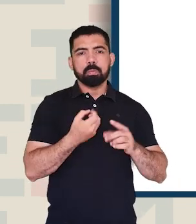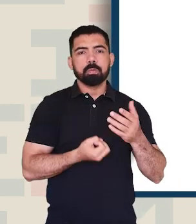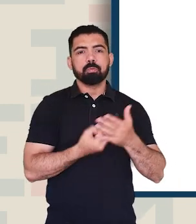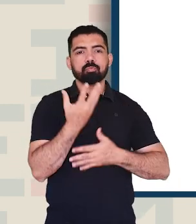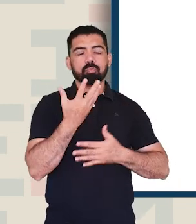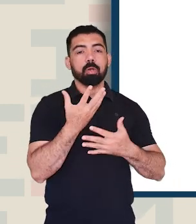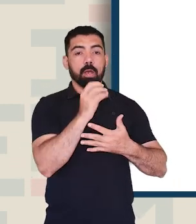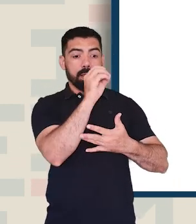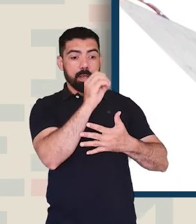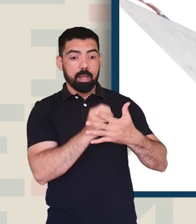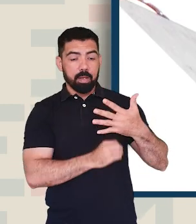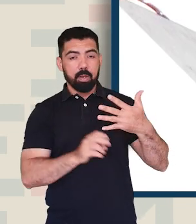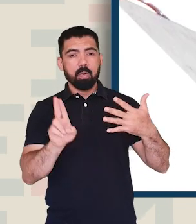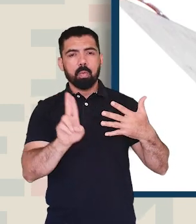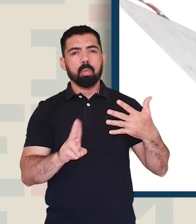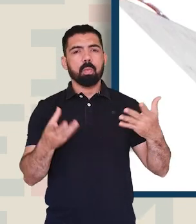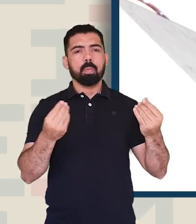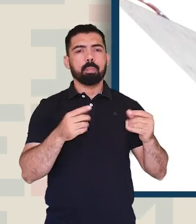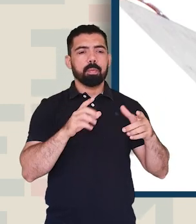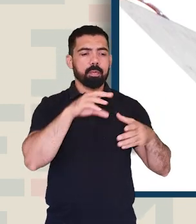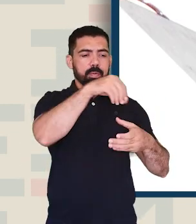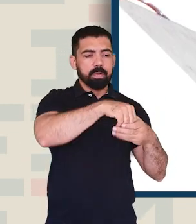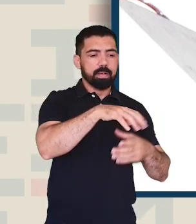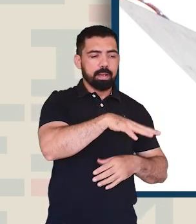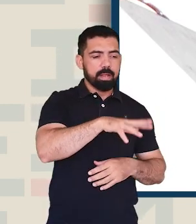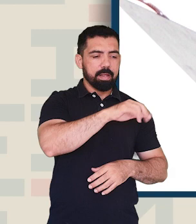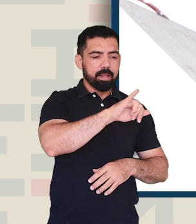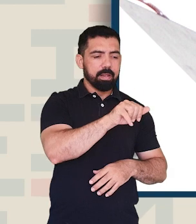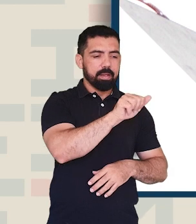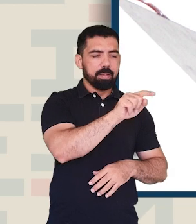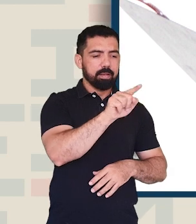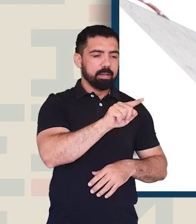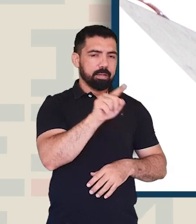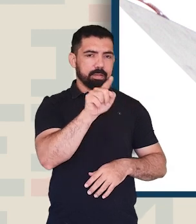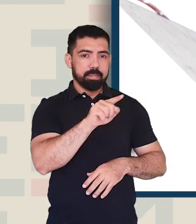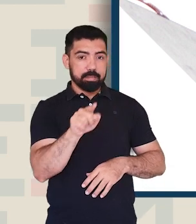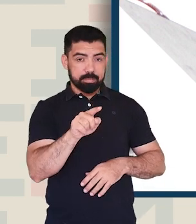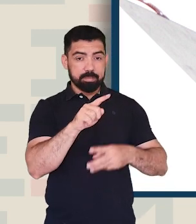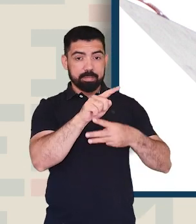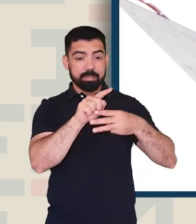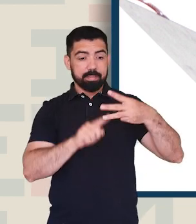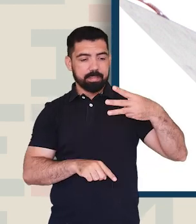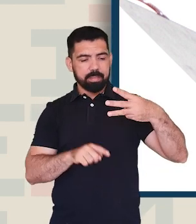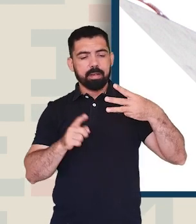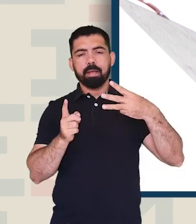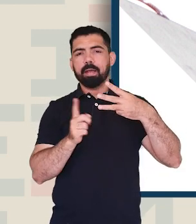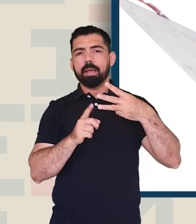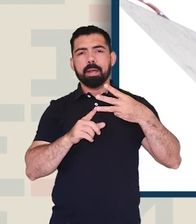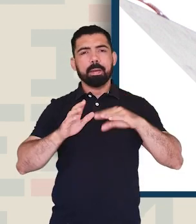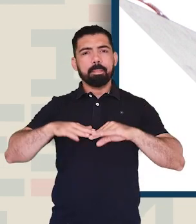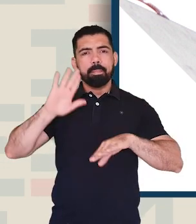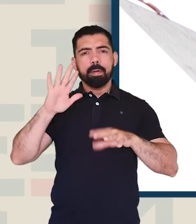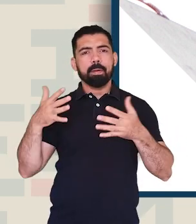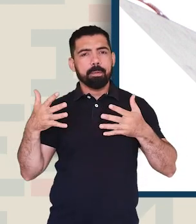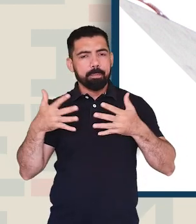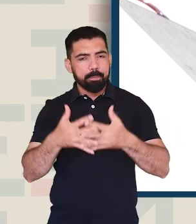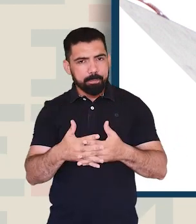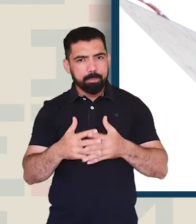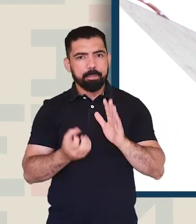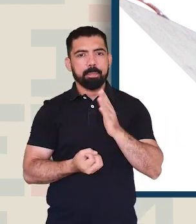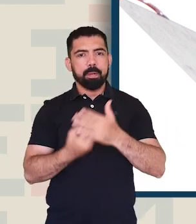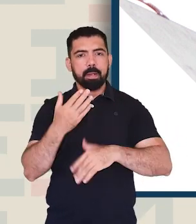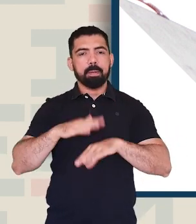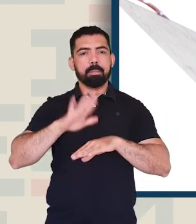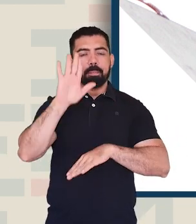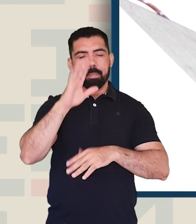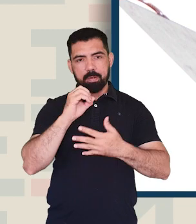uns acordes que muito usados em jazz, e talvez dessas três escalas seja a mais complexa, que gera mais